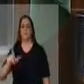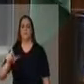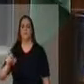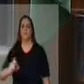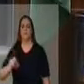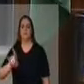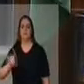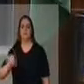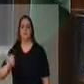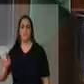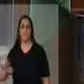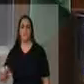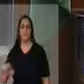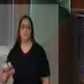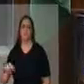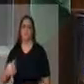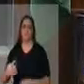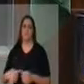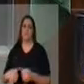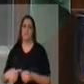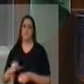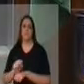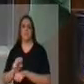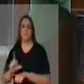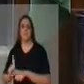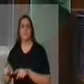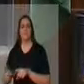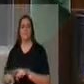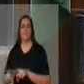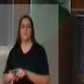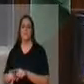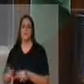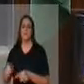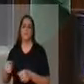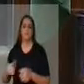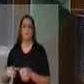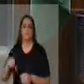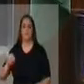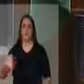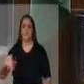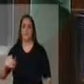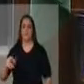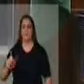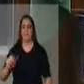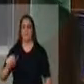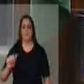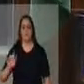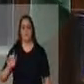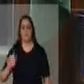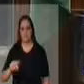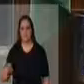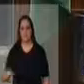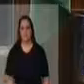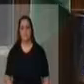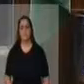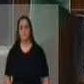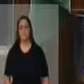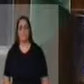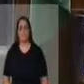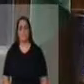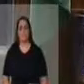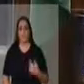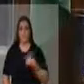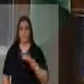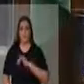fazer esse tipo de trabalho. Digo aos senhores deputados que nós temos que utilizar o poder que nós temos